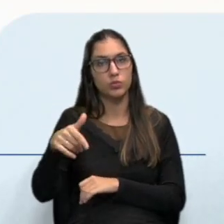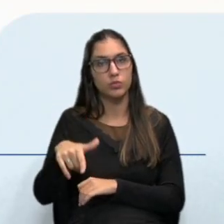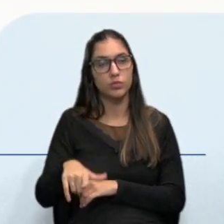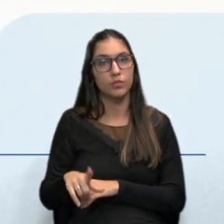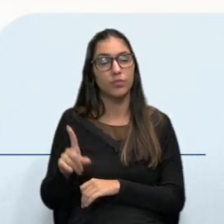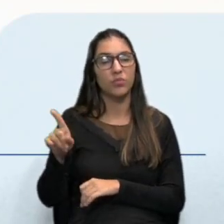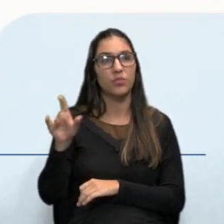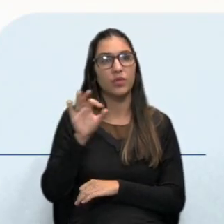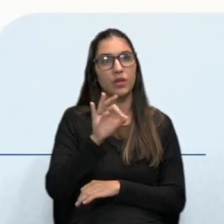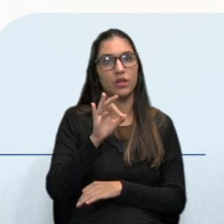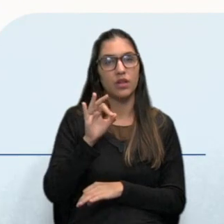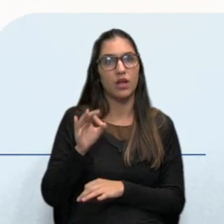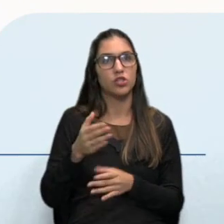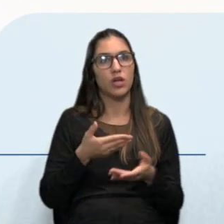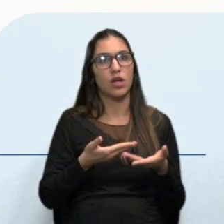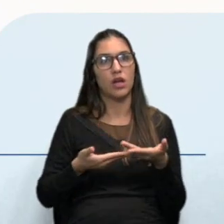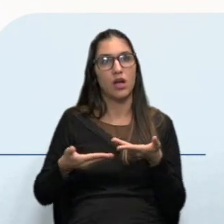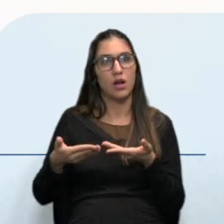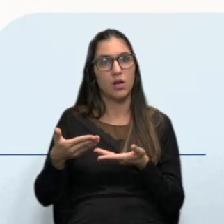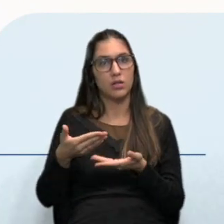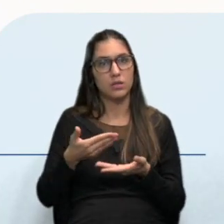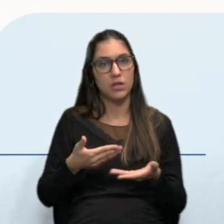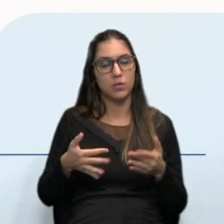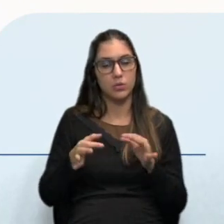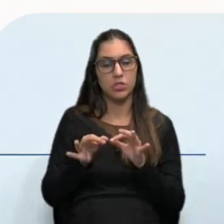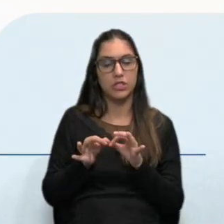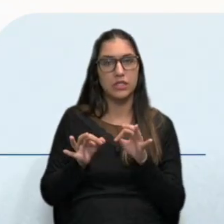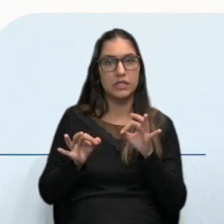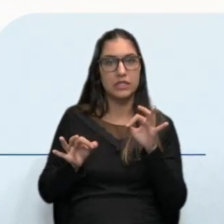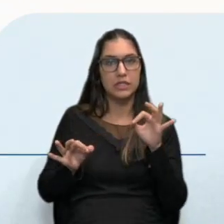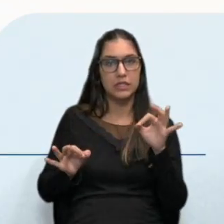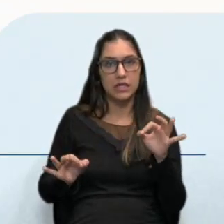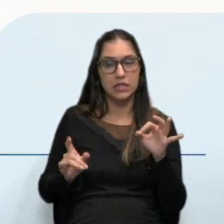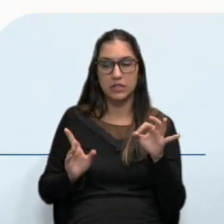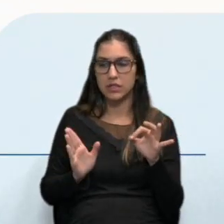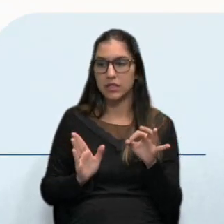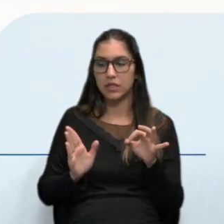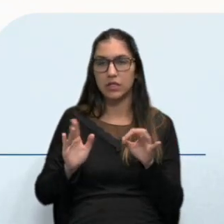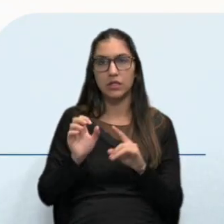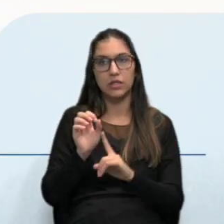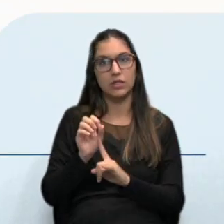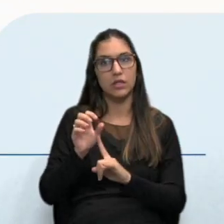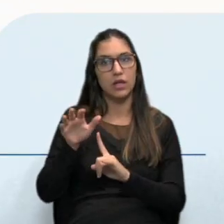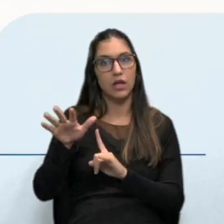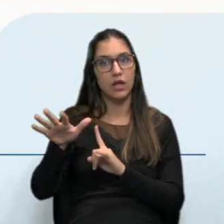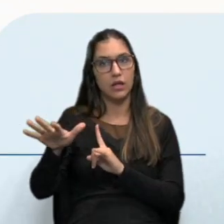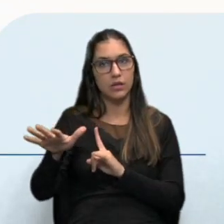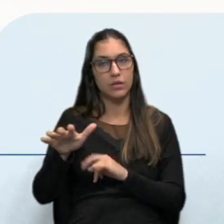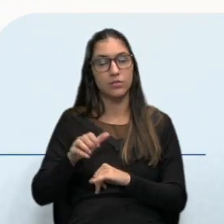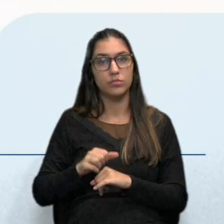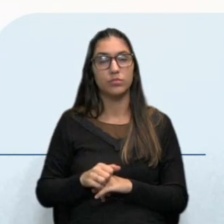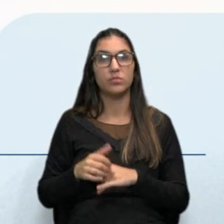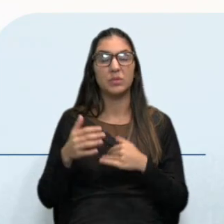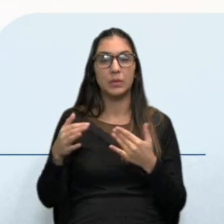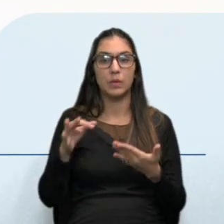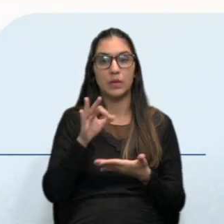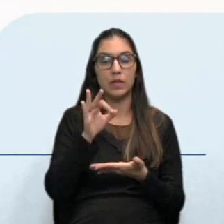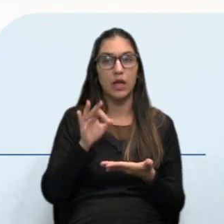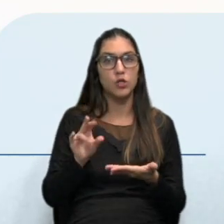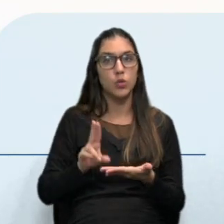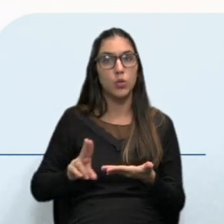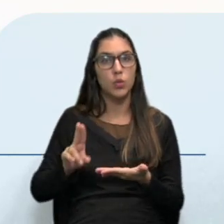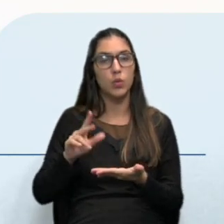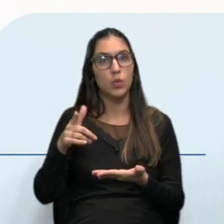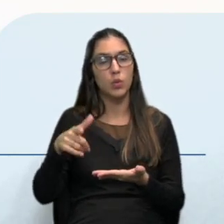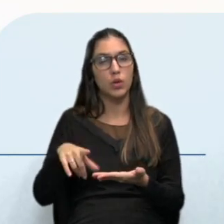taxa é a relação entre a distância e o raio da célula. Então, a taxa de reuso